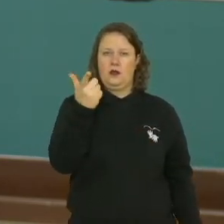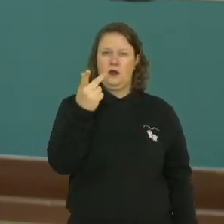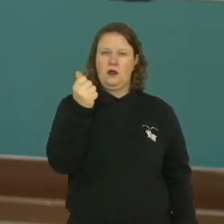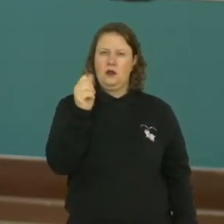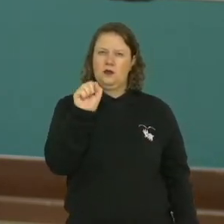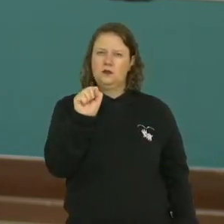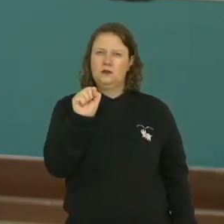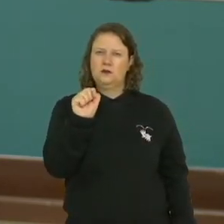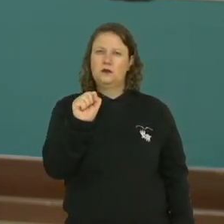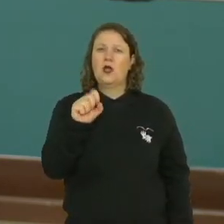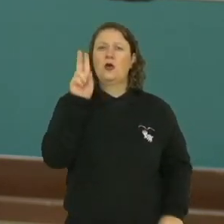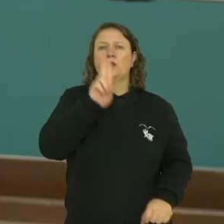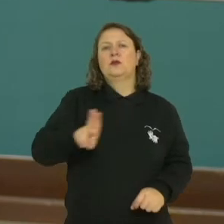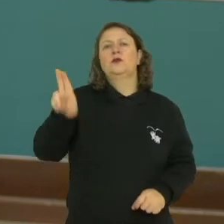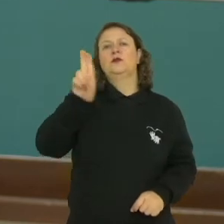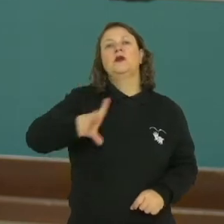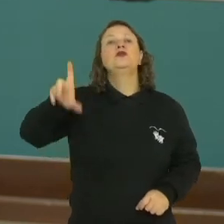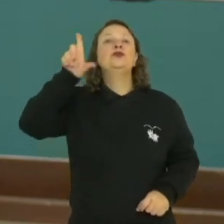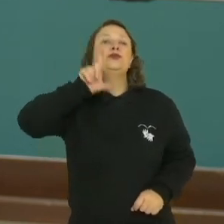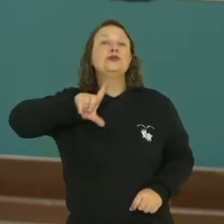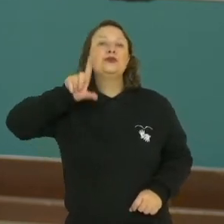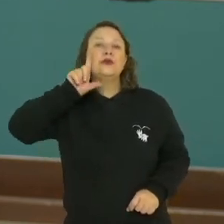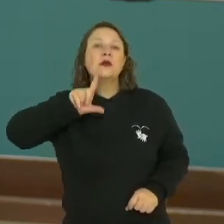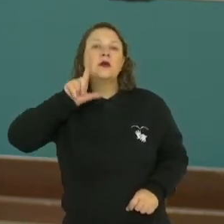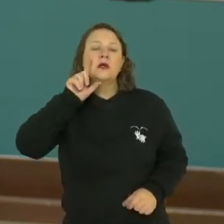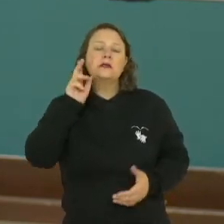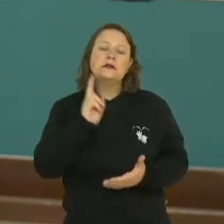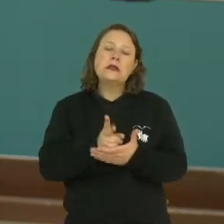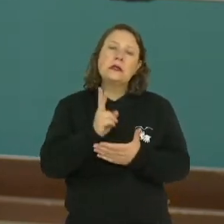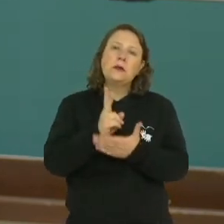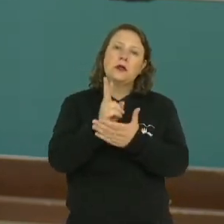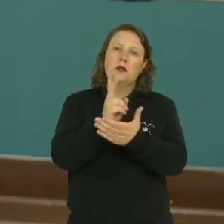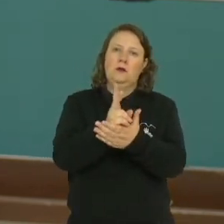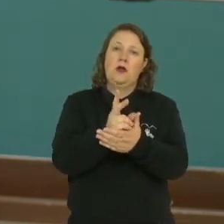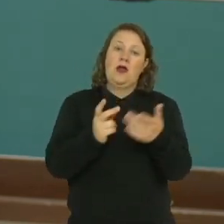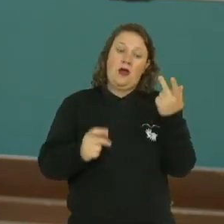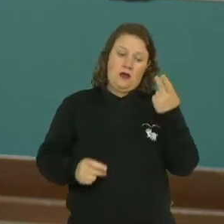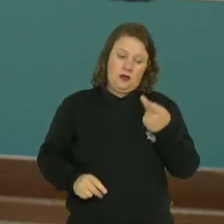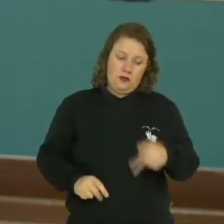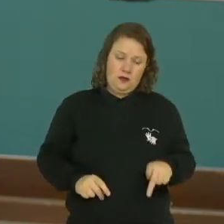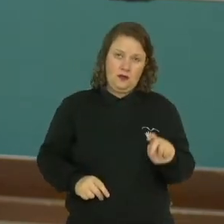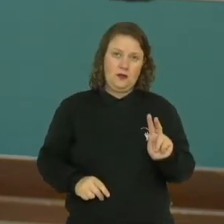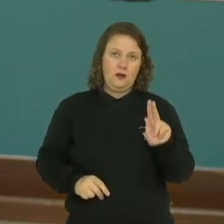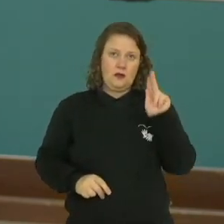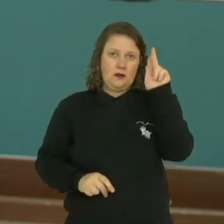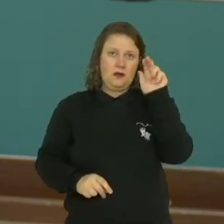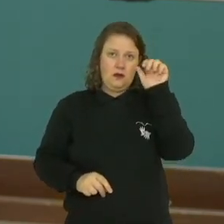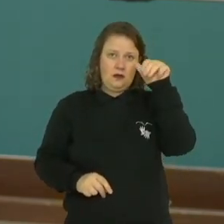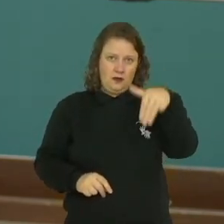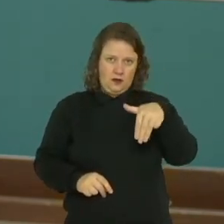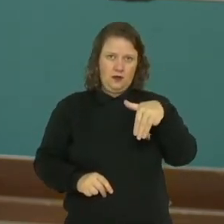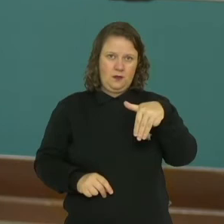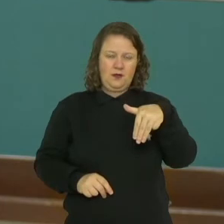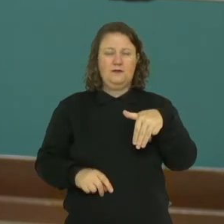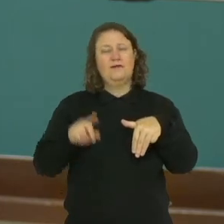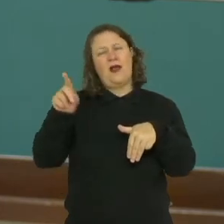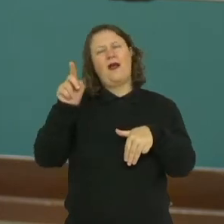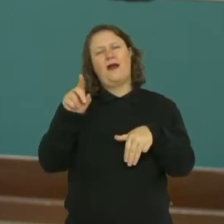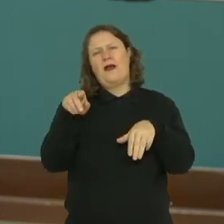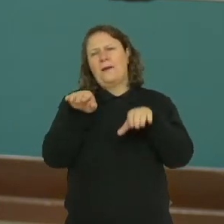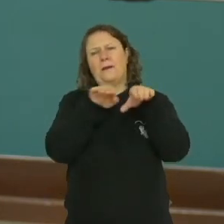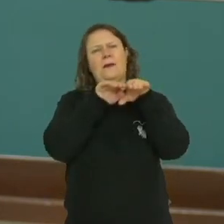né? Quando eles falam distância lá, é sempre em milhas, não se usa quilômetro, né? Essa é a unidade padrão, digamos, deles para